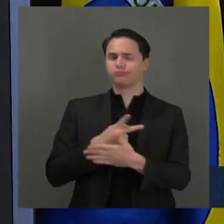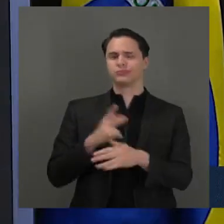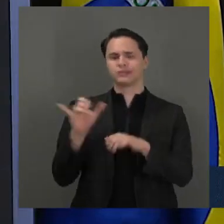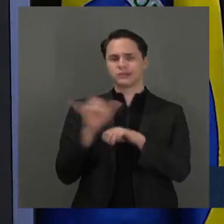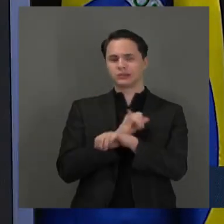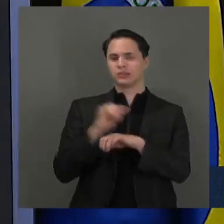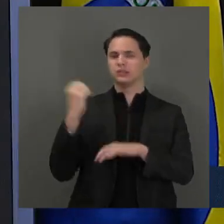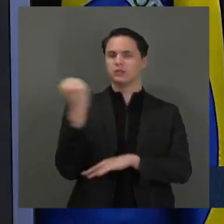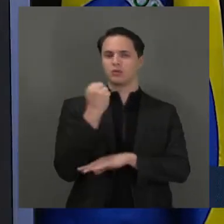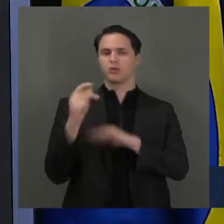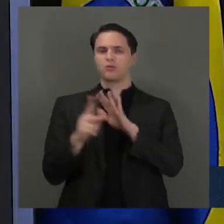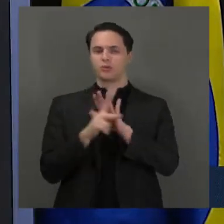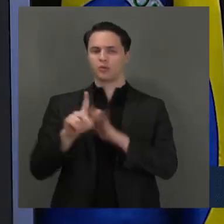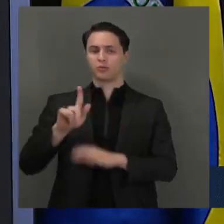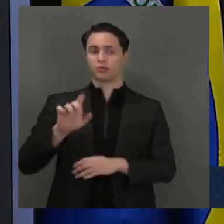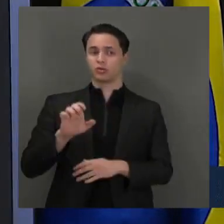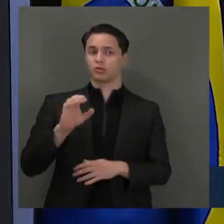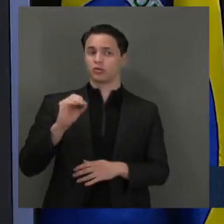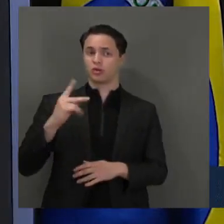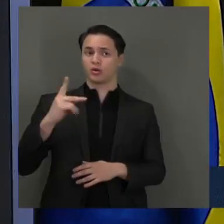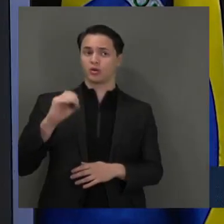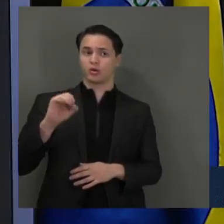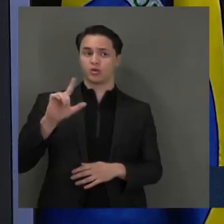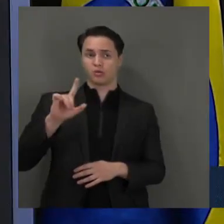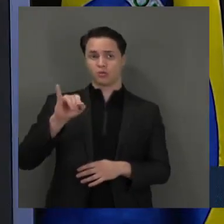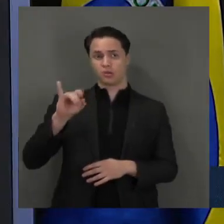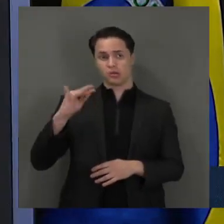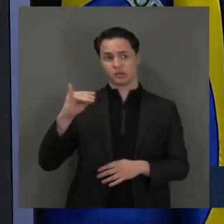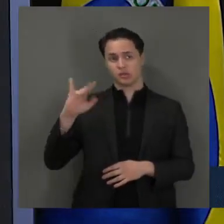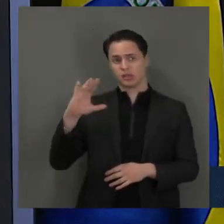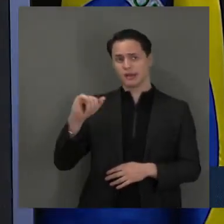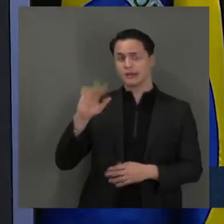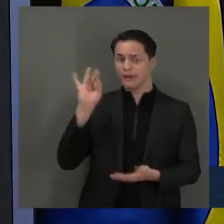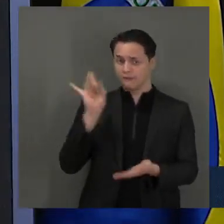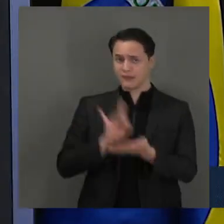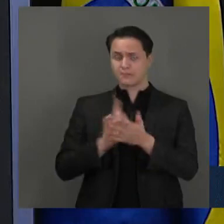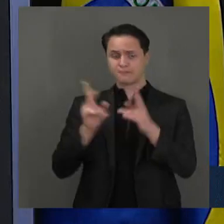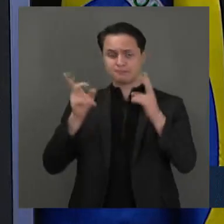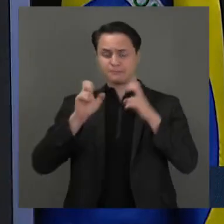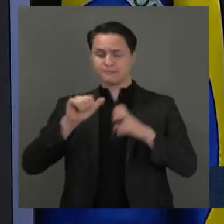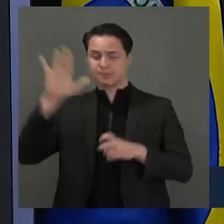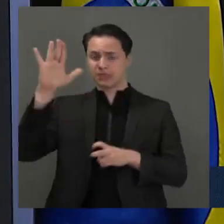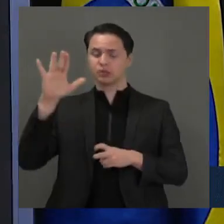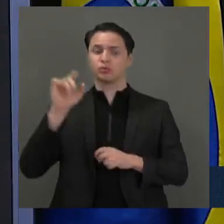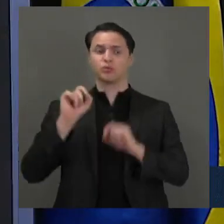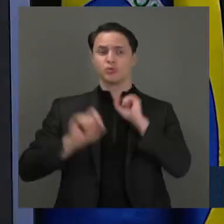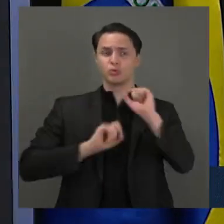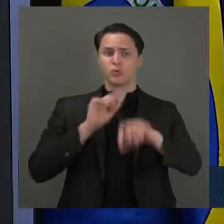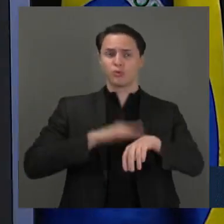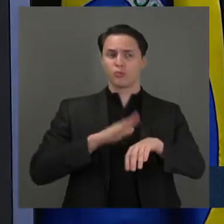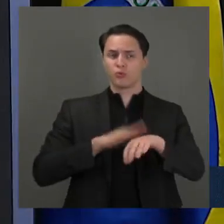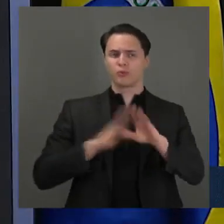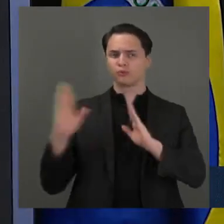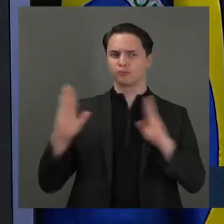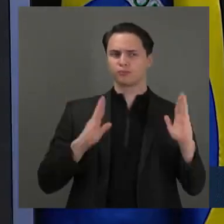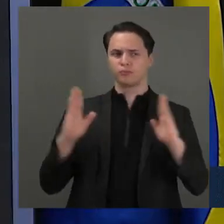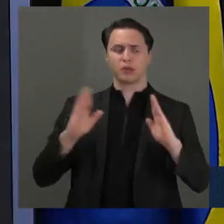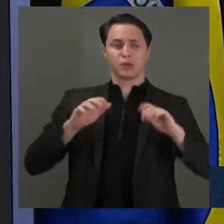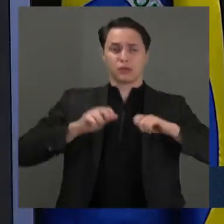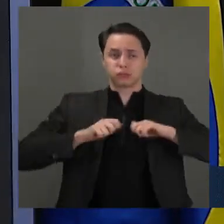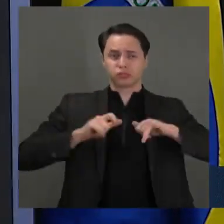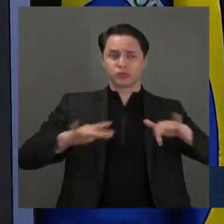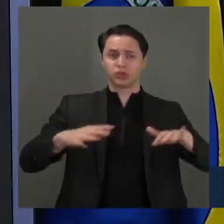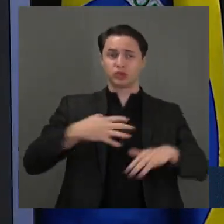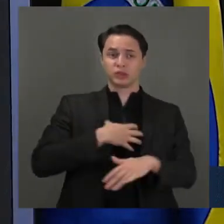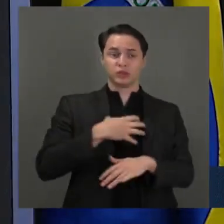da geopolítica do Brasil. Fato que ficou ainda mais evidenciado durante a pandemia e de forma